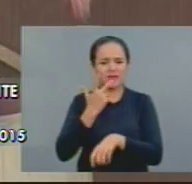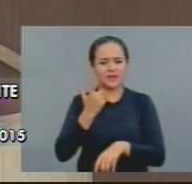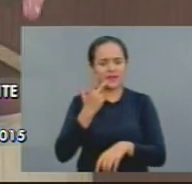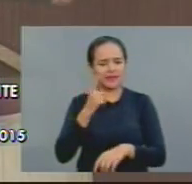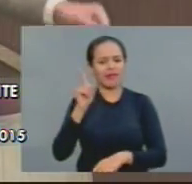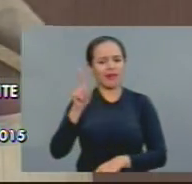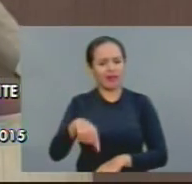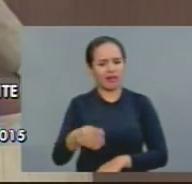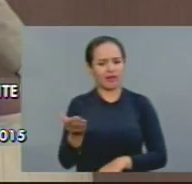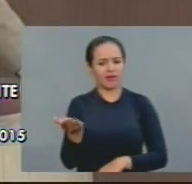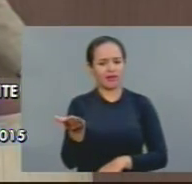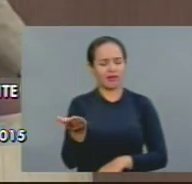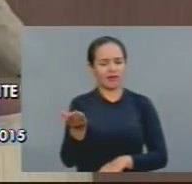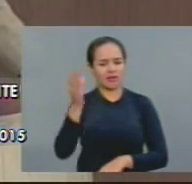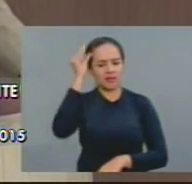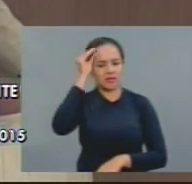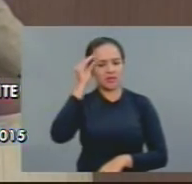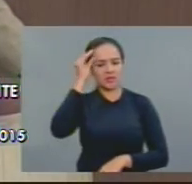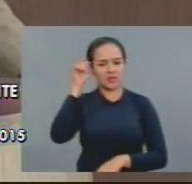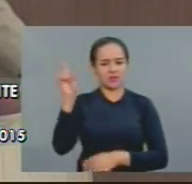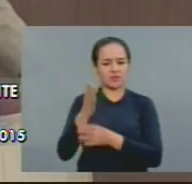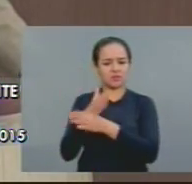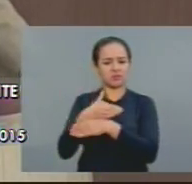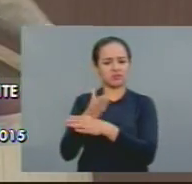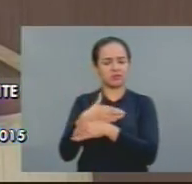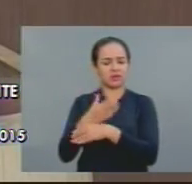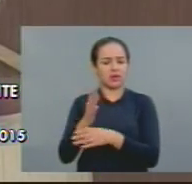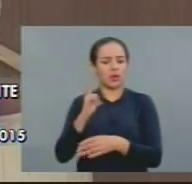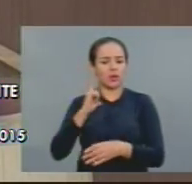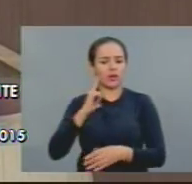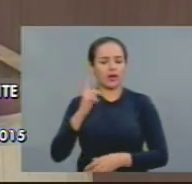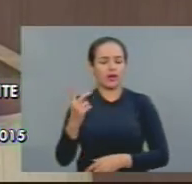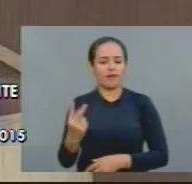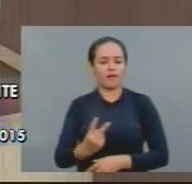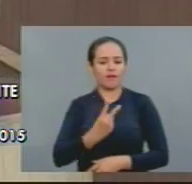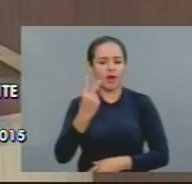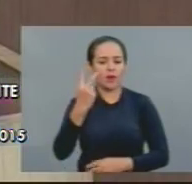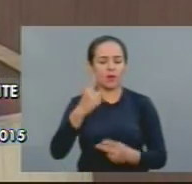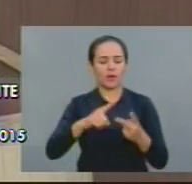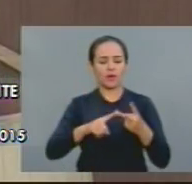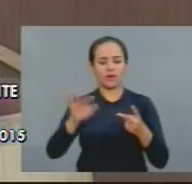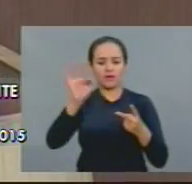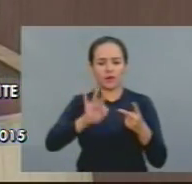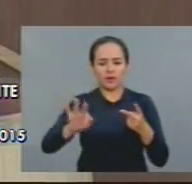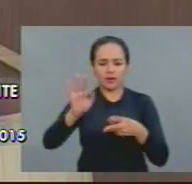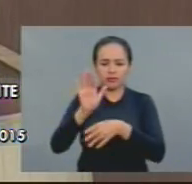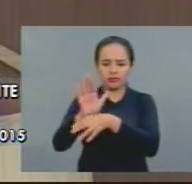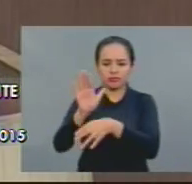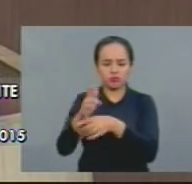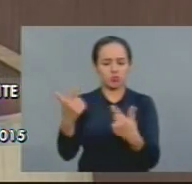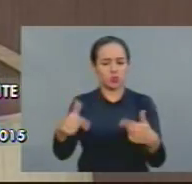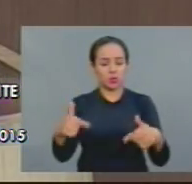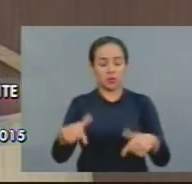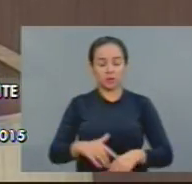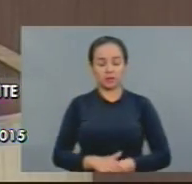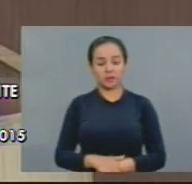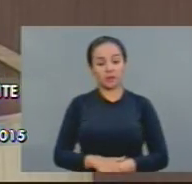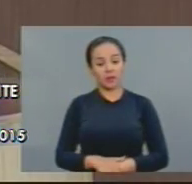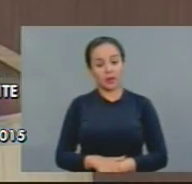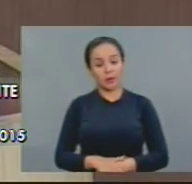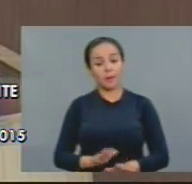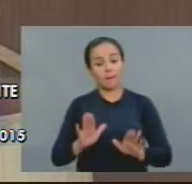O Ceará governado pelo senhor Camilo Santana. A quem eu respeito, obviamente, na